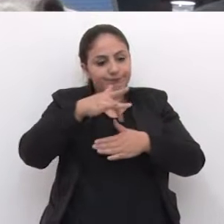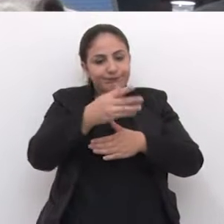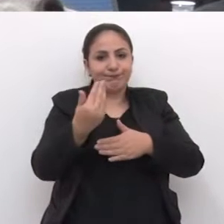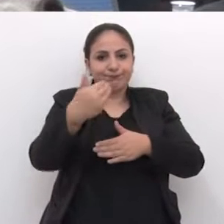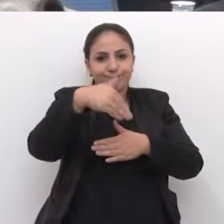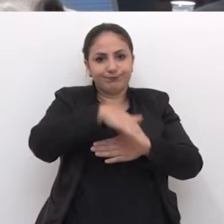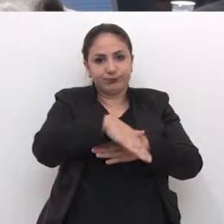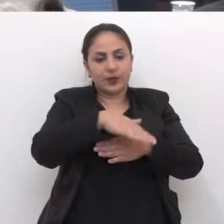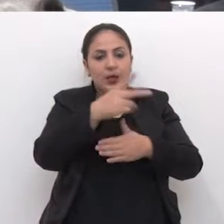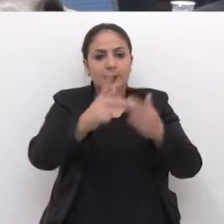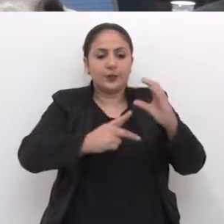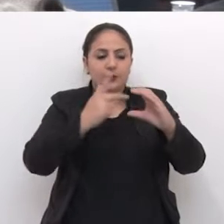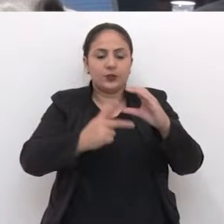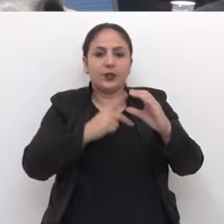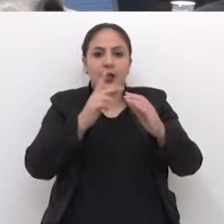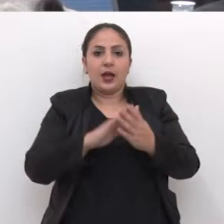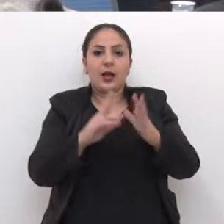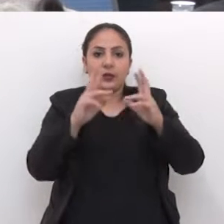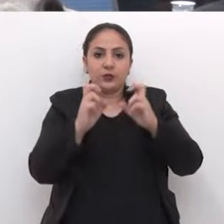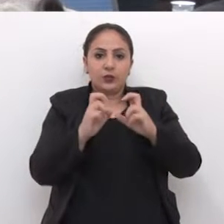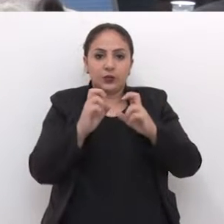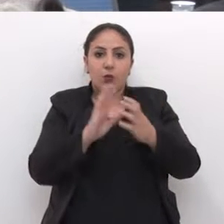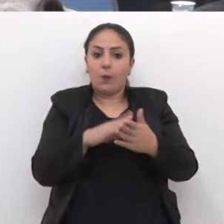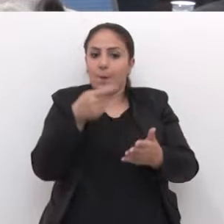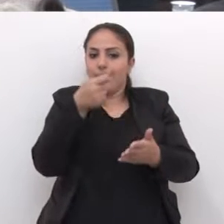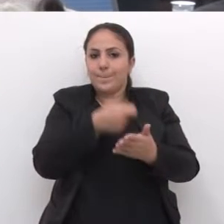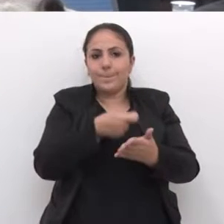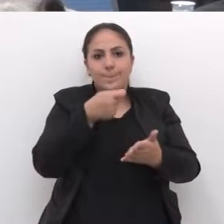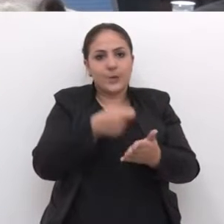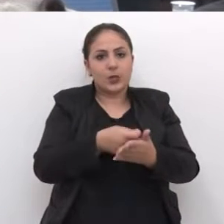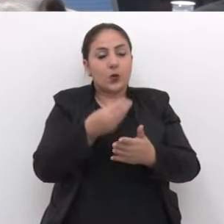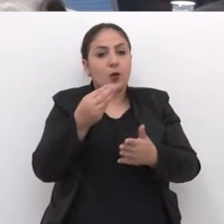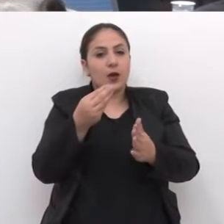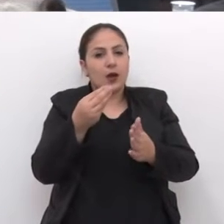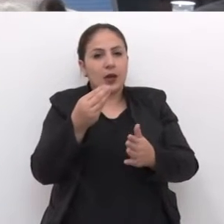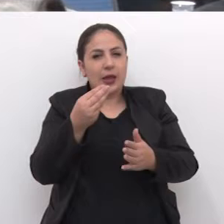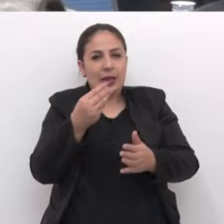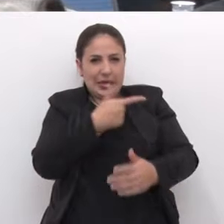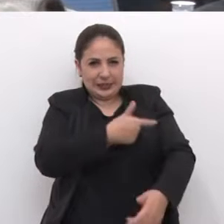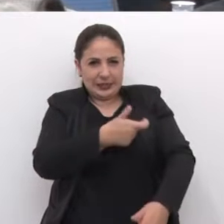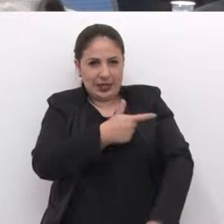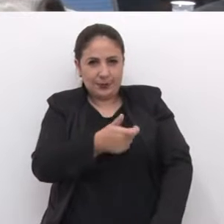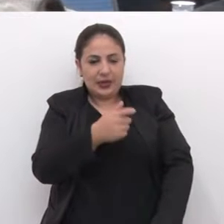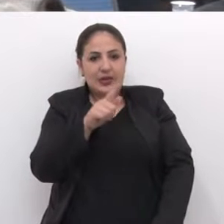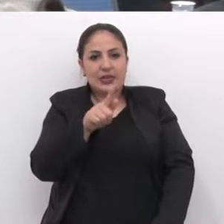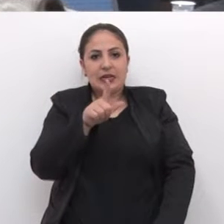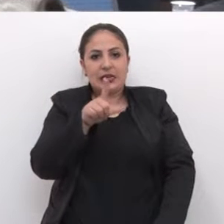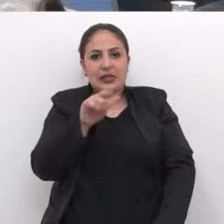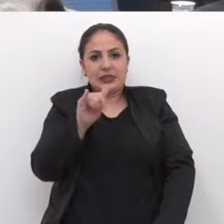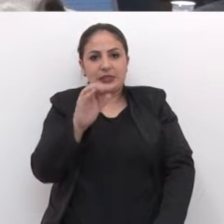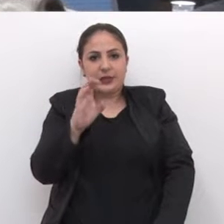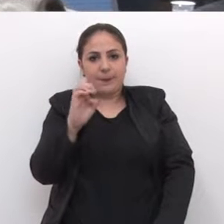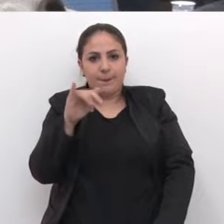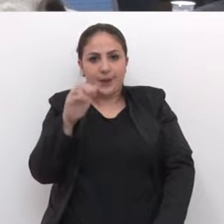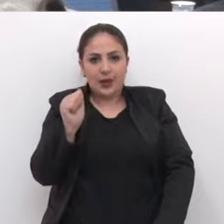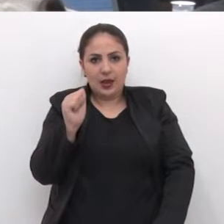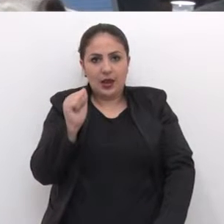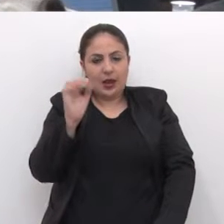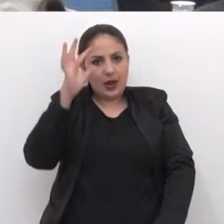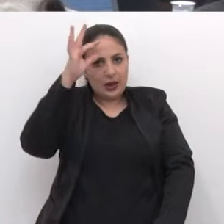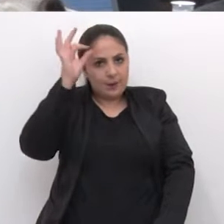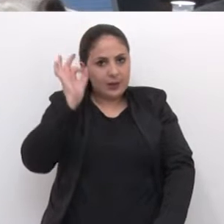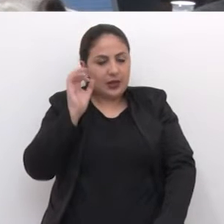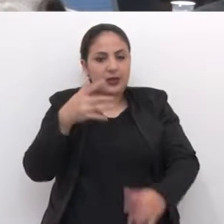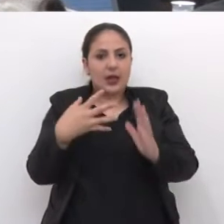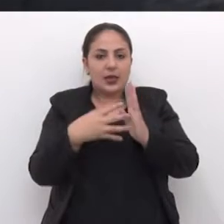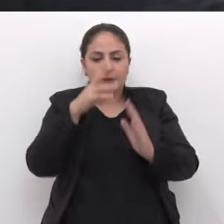acabou sendo arquivado na Câmara de Vereadores era para tornar obrigatório o teste de glicemia capilar na rede municipal